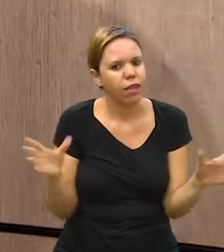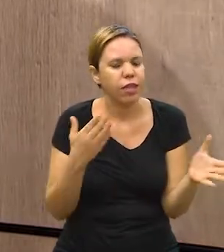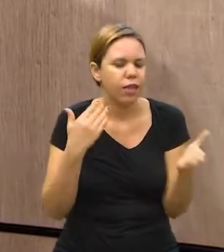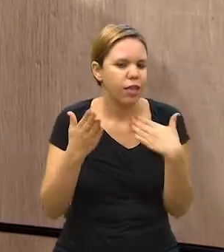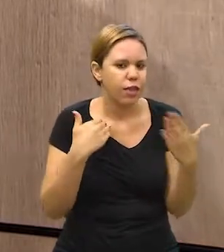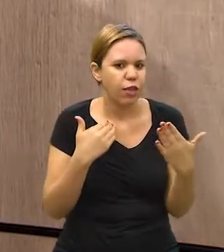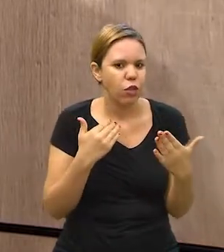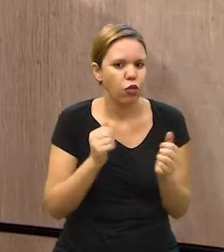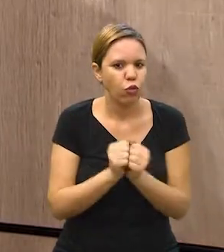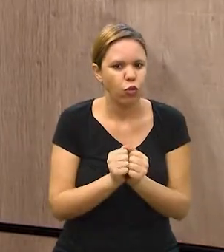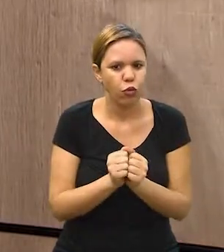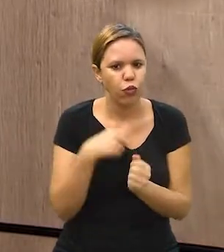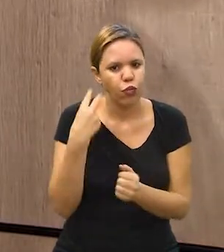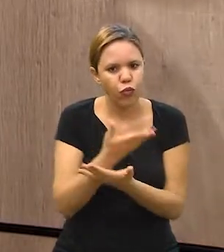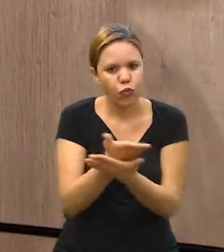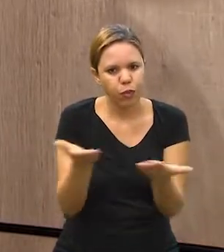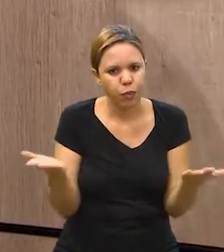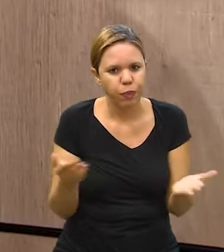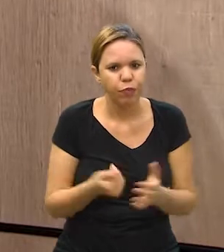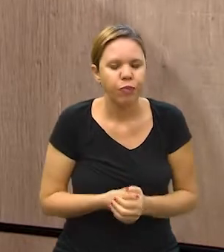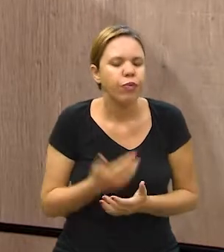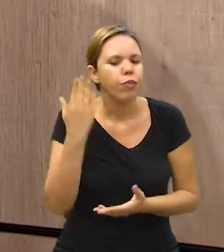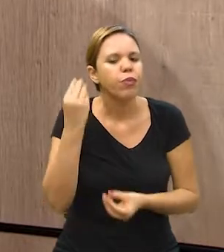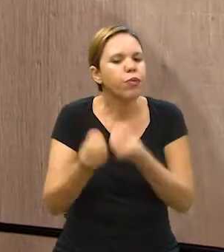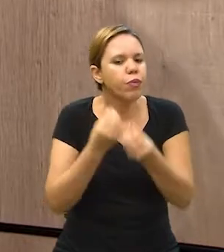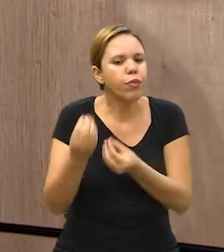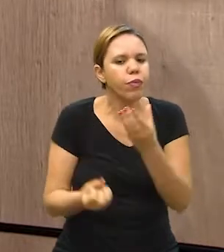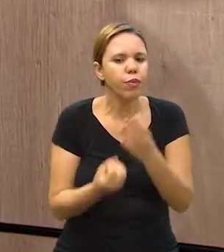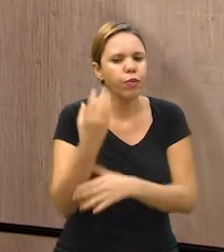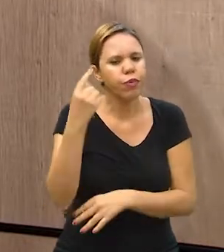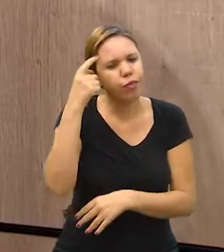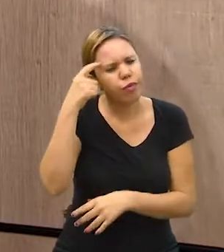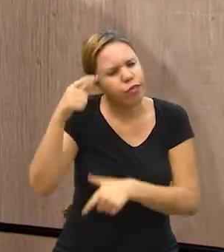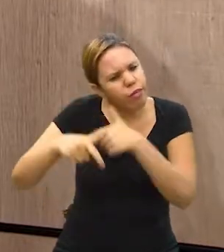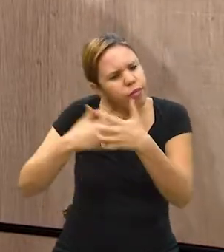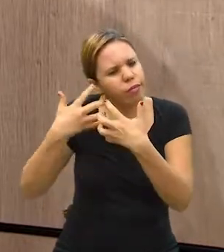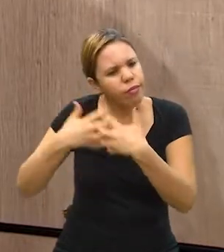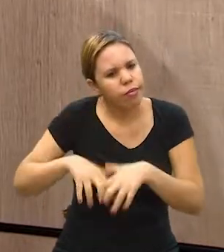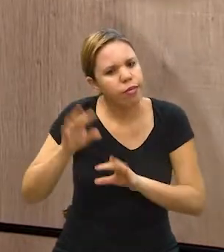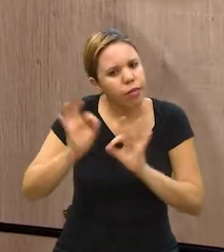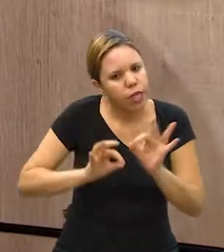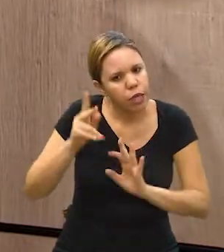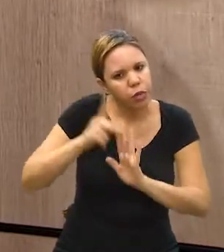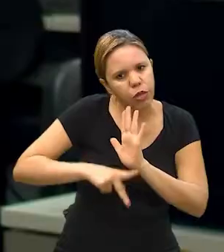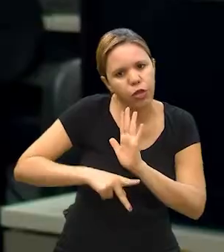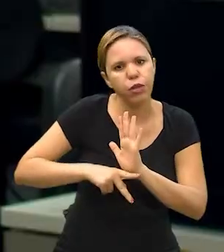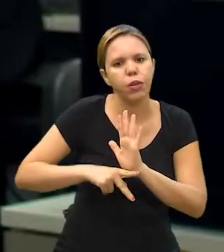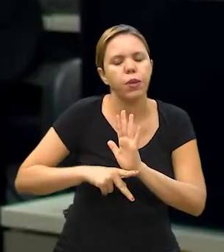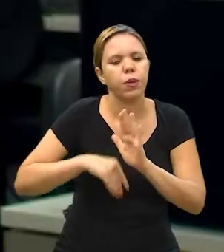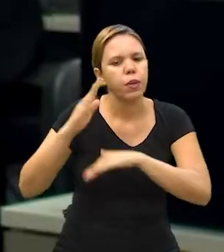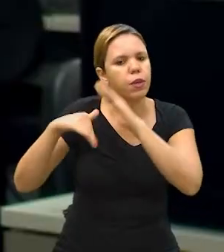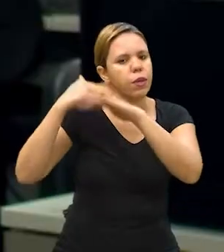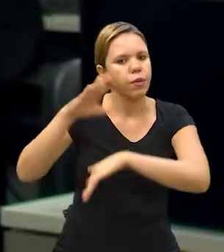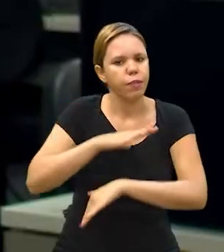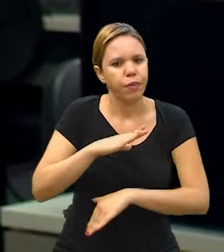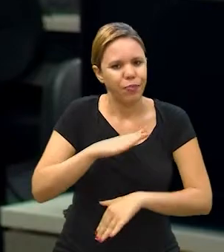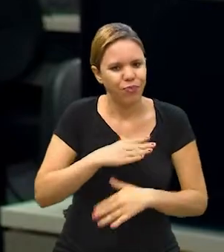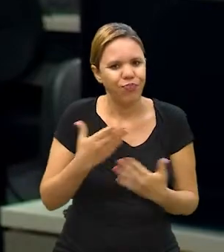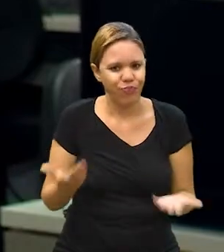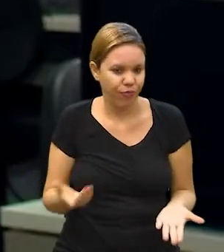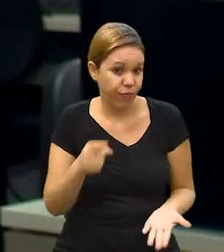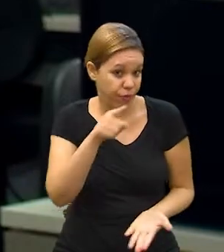conversar diretamente com os vereadores, saber o que está se passando na cabeça deles, quais são os planos, os projetos para o desenvolvimento da cidade,